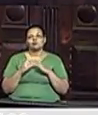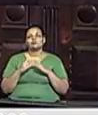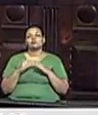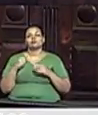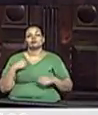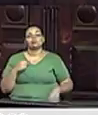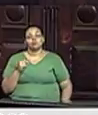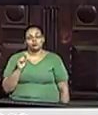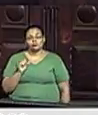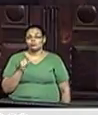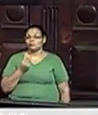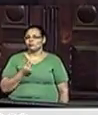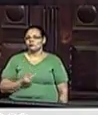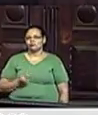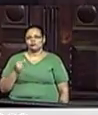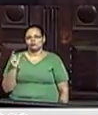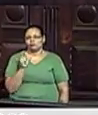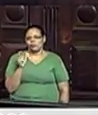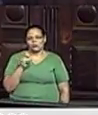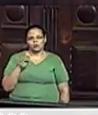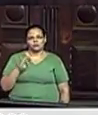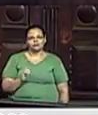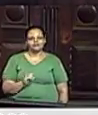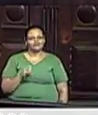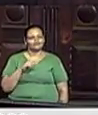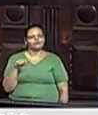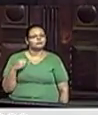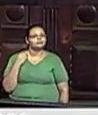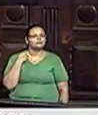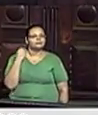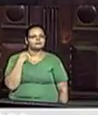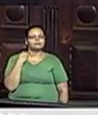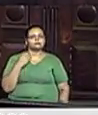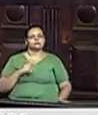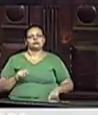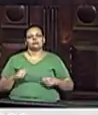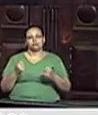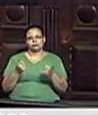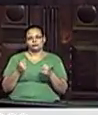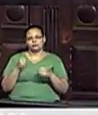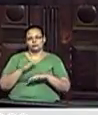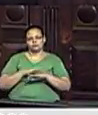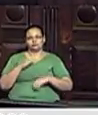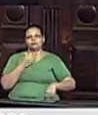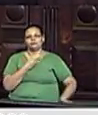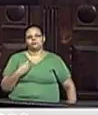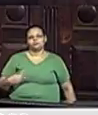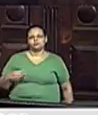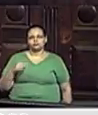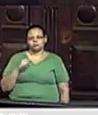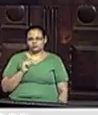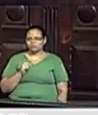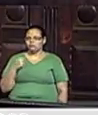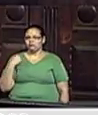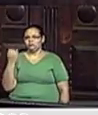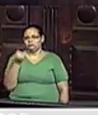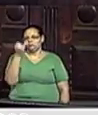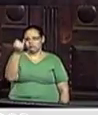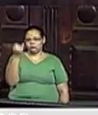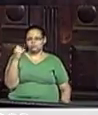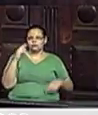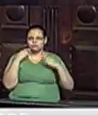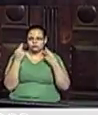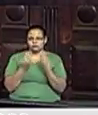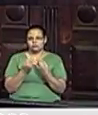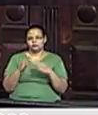microcrédito. Tudo isso faz parte do trabalho desses bancos que são controlados pelo poder público. Por isso, eu quero aqui dizer da importância dessa